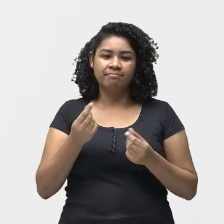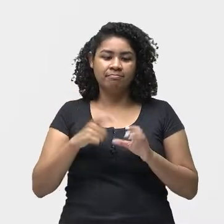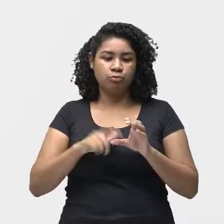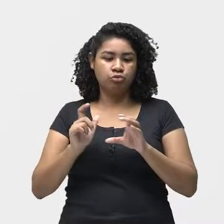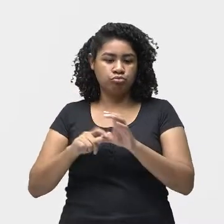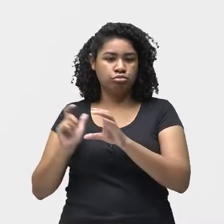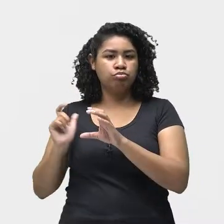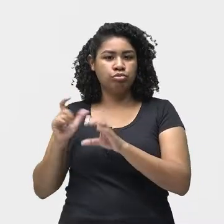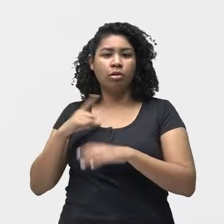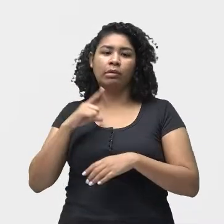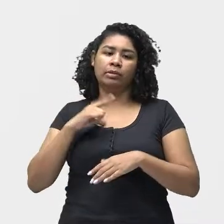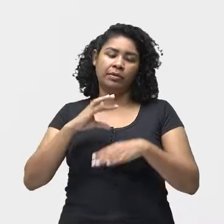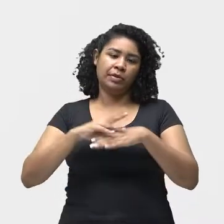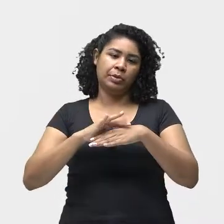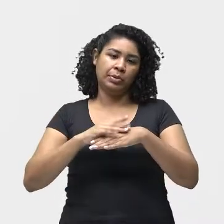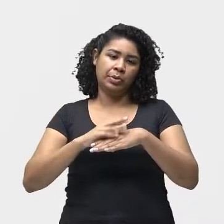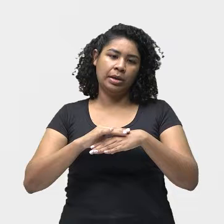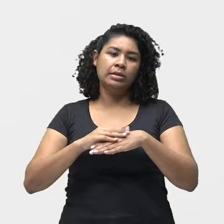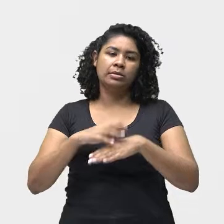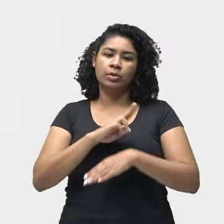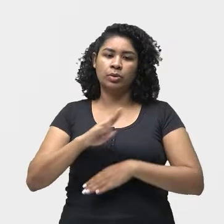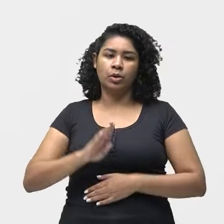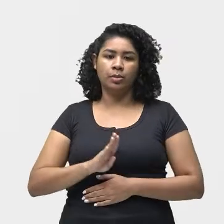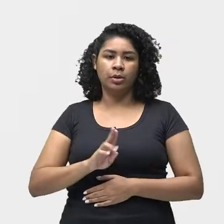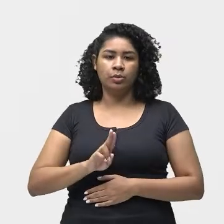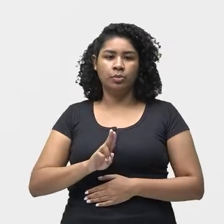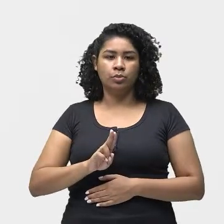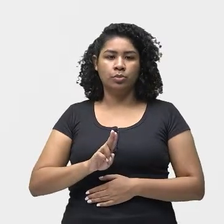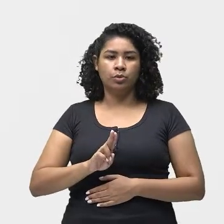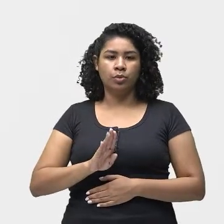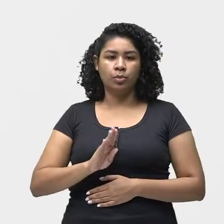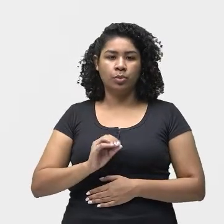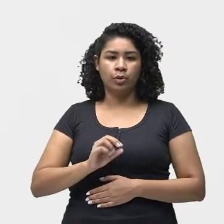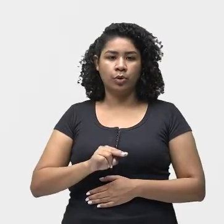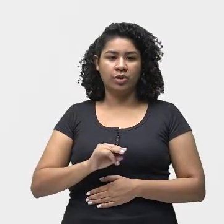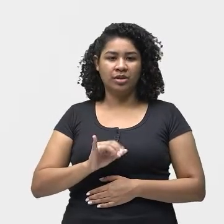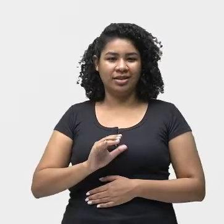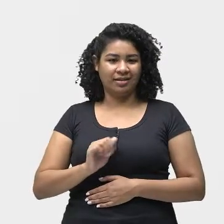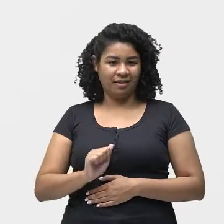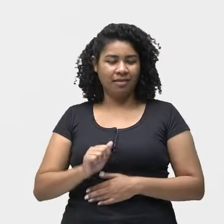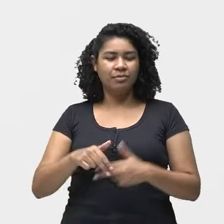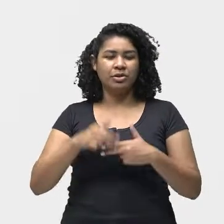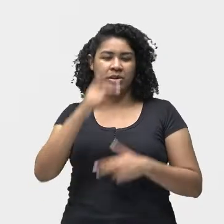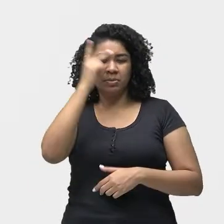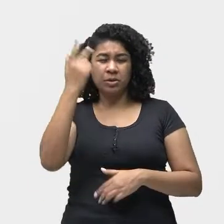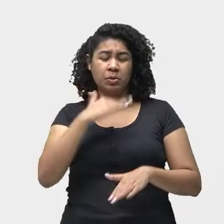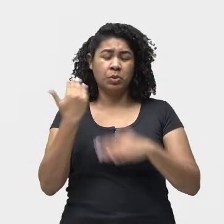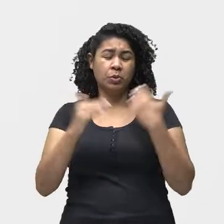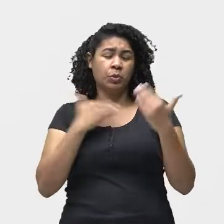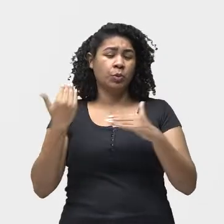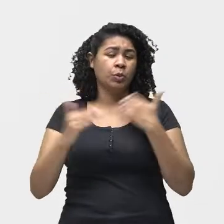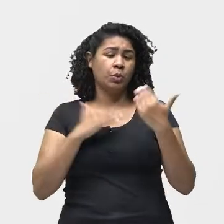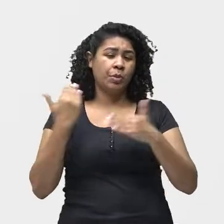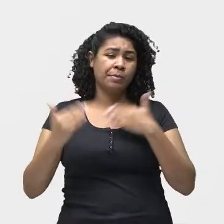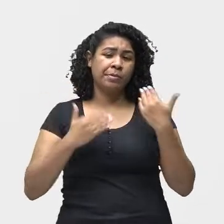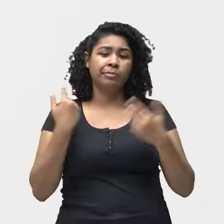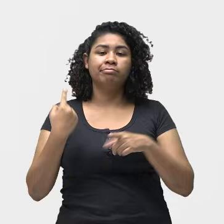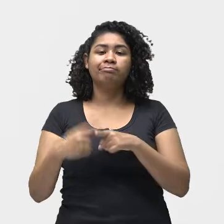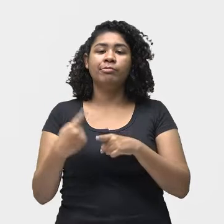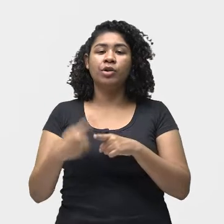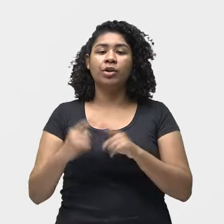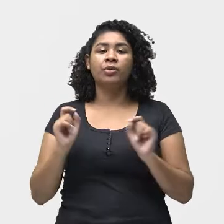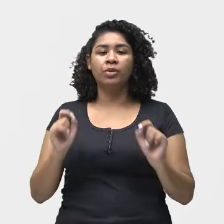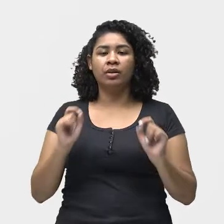peste bubônica. Essa peste bubônica, né, que matou muita gente mesmo por conta da questão